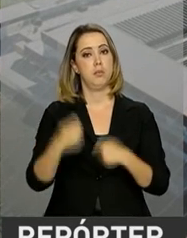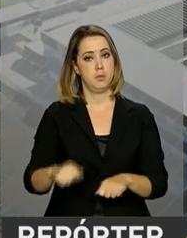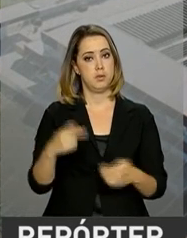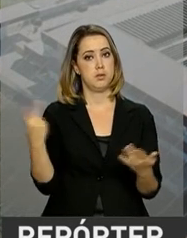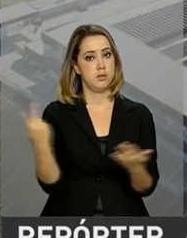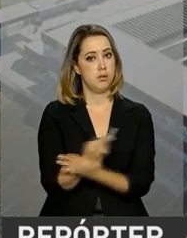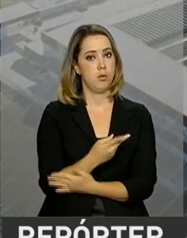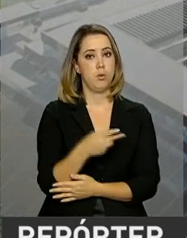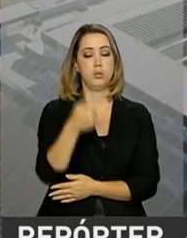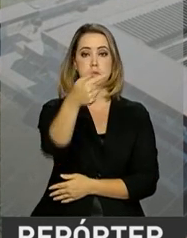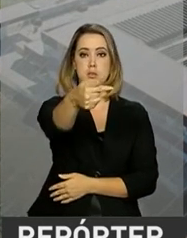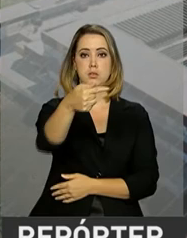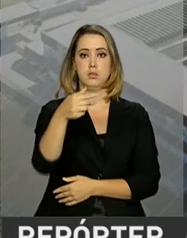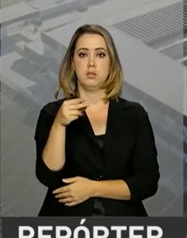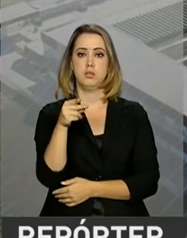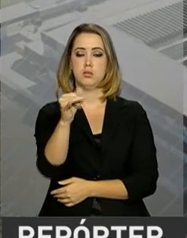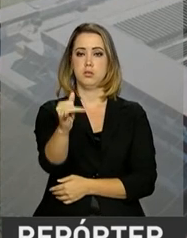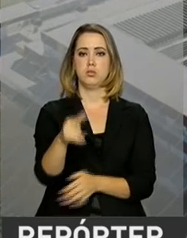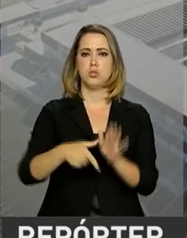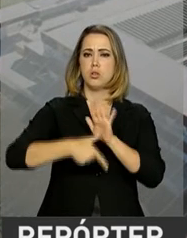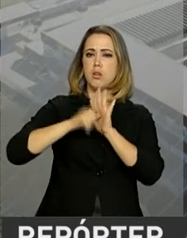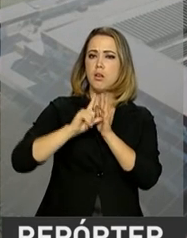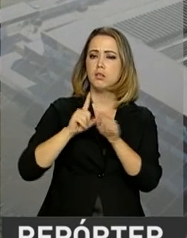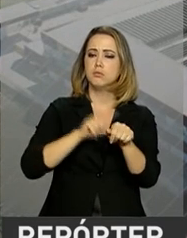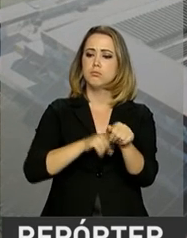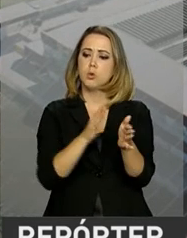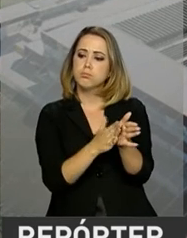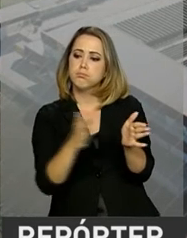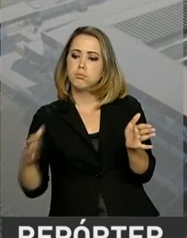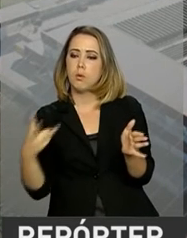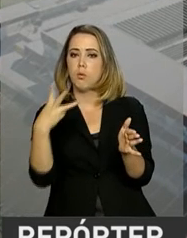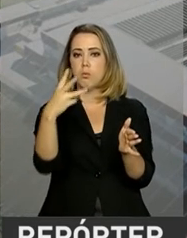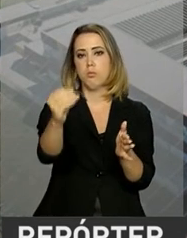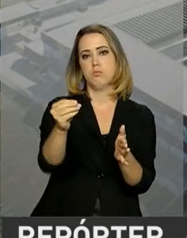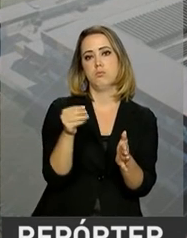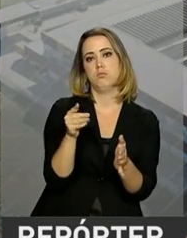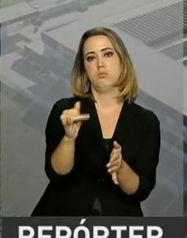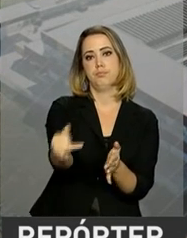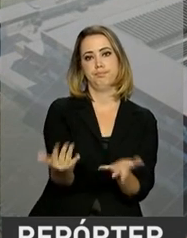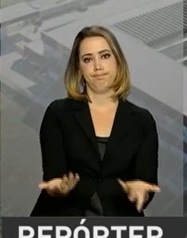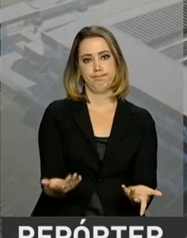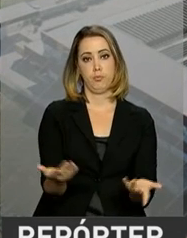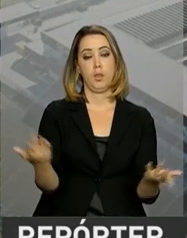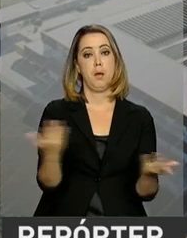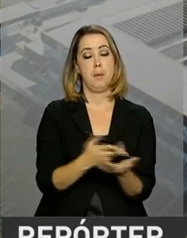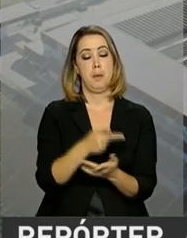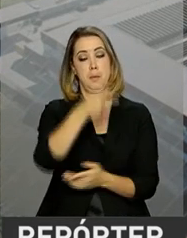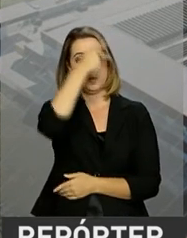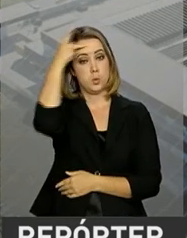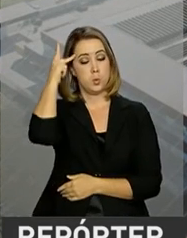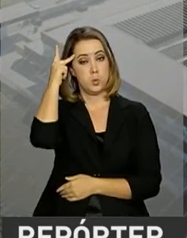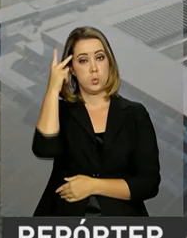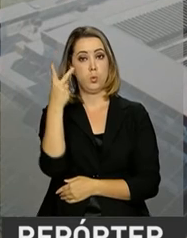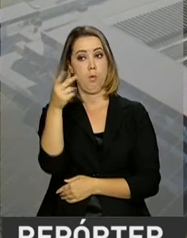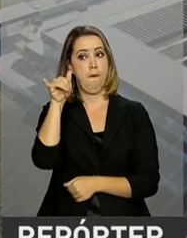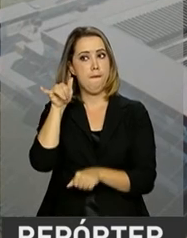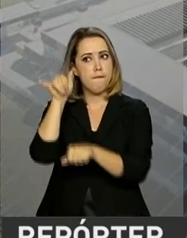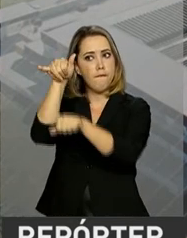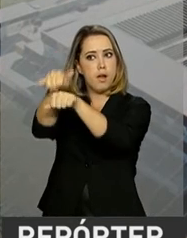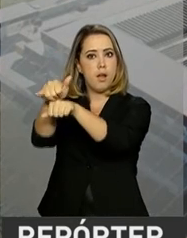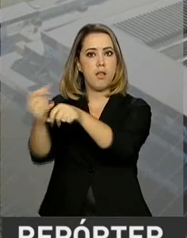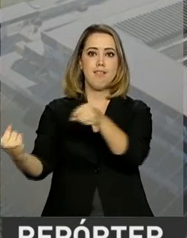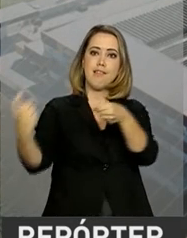feito em até sete dias antes do prazo era de um mês quem comprar passagens de ida e volta para vôos domésticos e